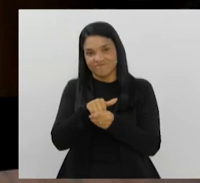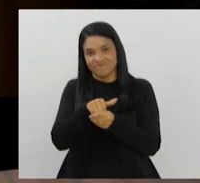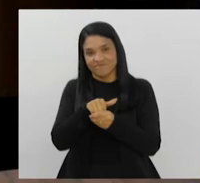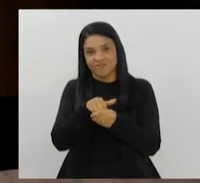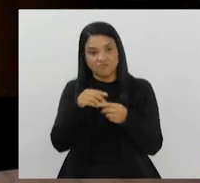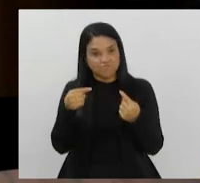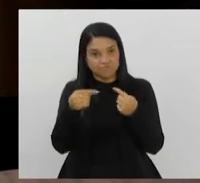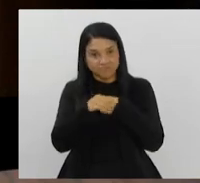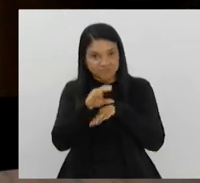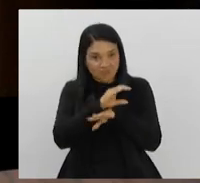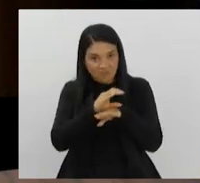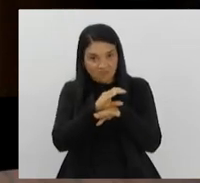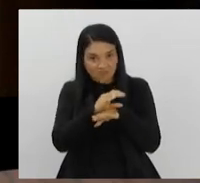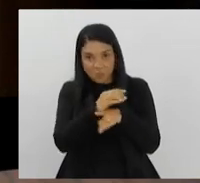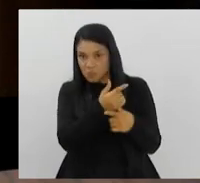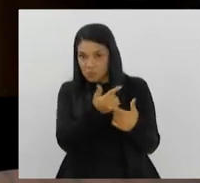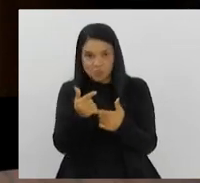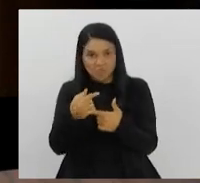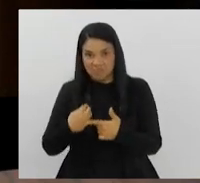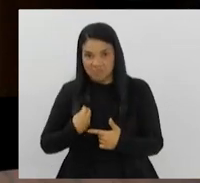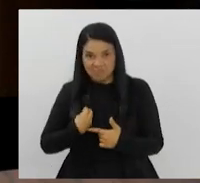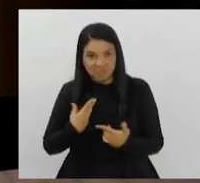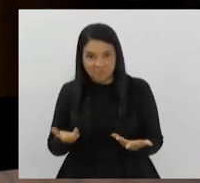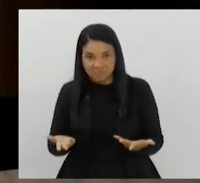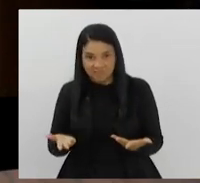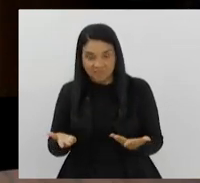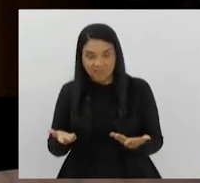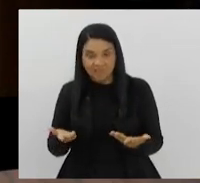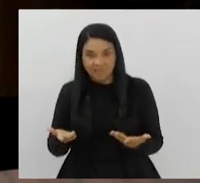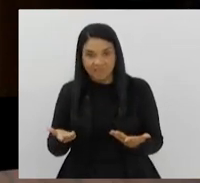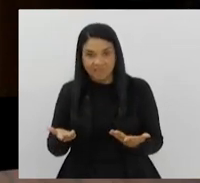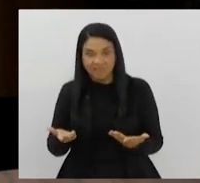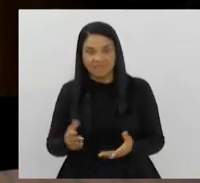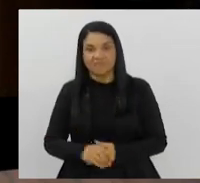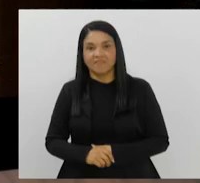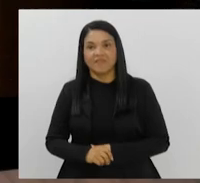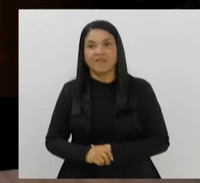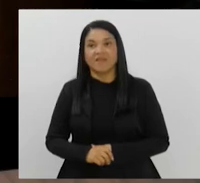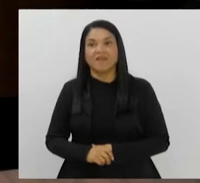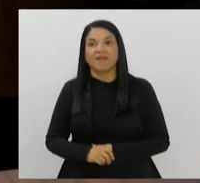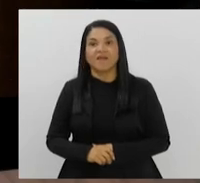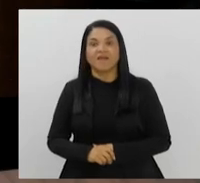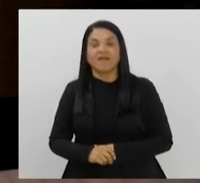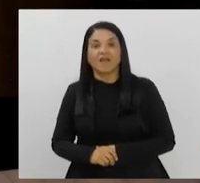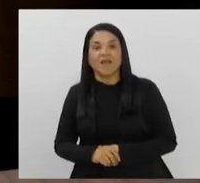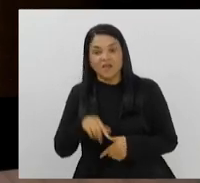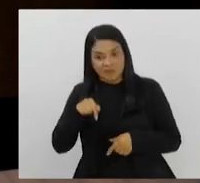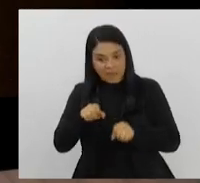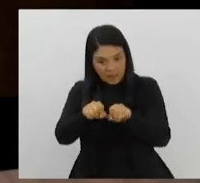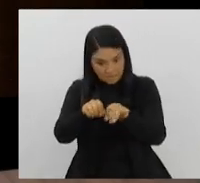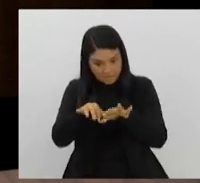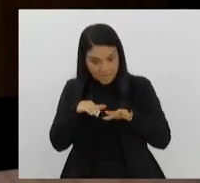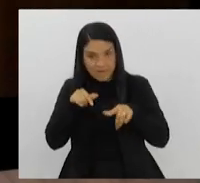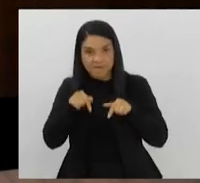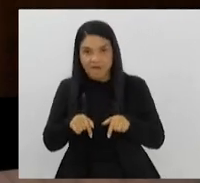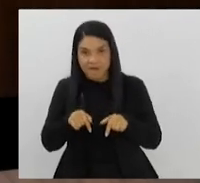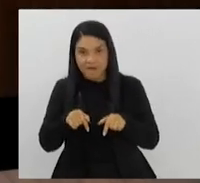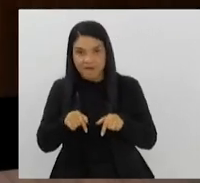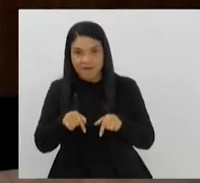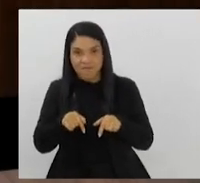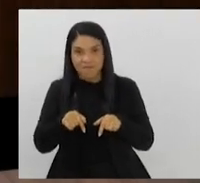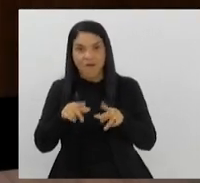inconstitucionalidade não tem fundamento, é um voto vazio. Agora, quando vem a plenário,